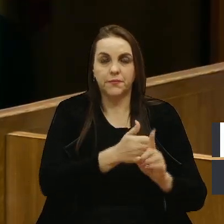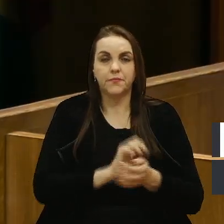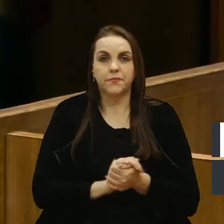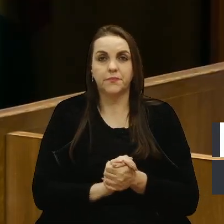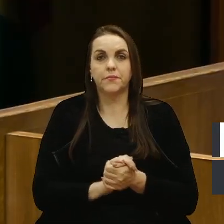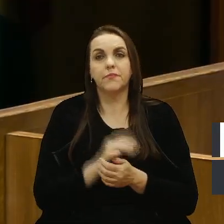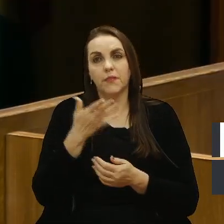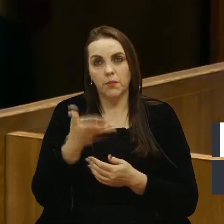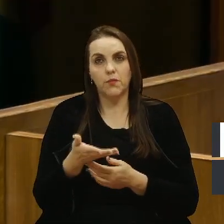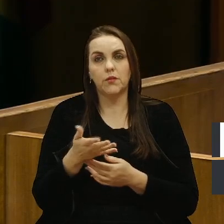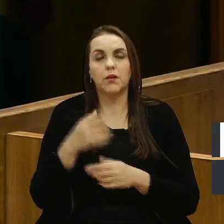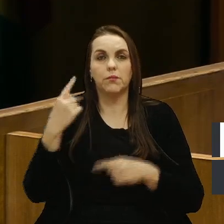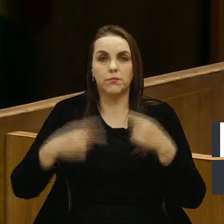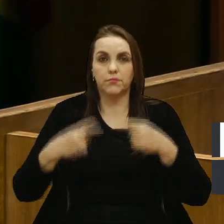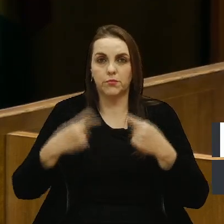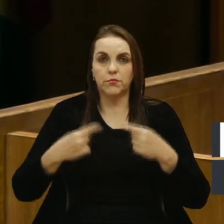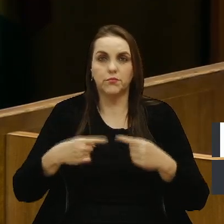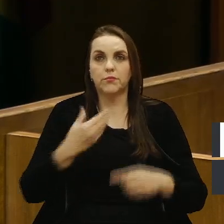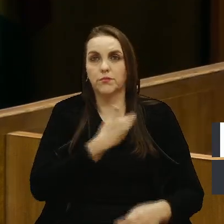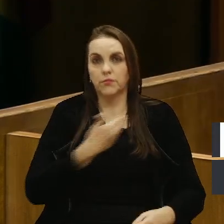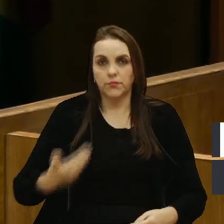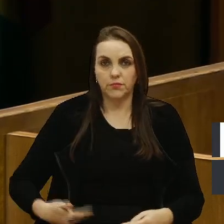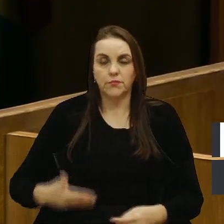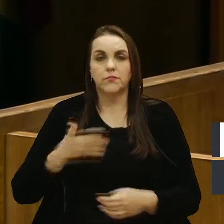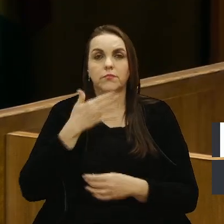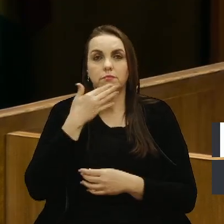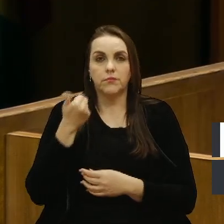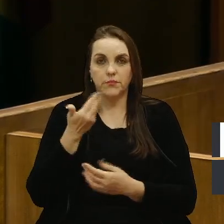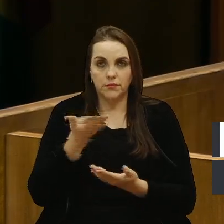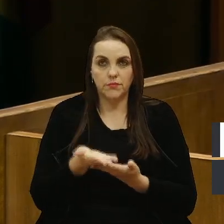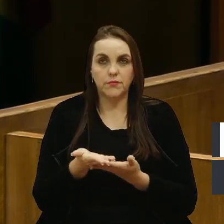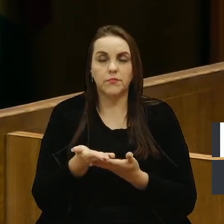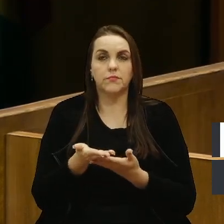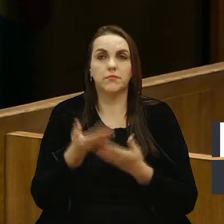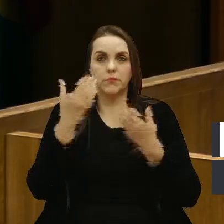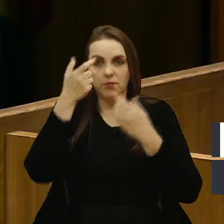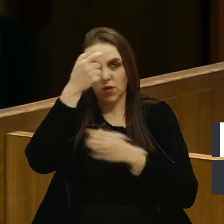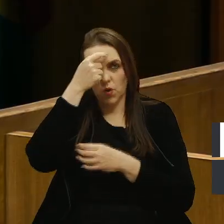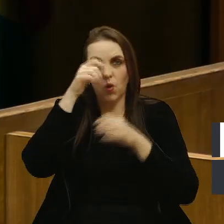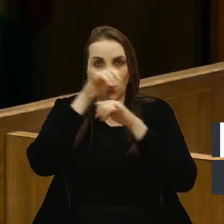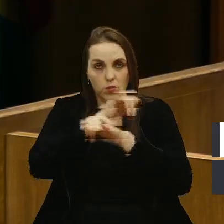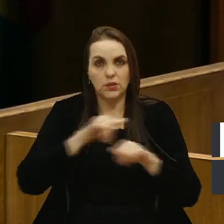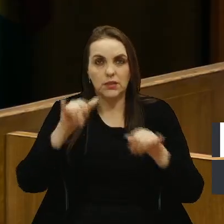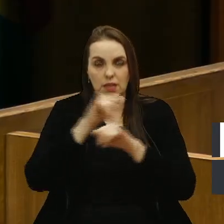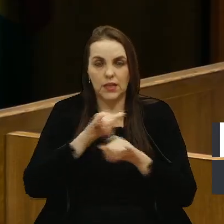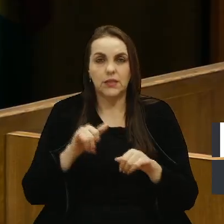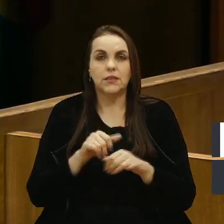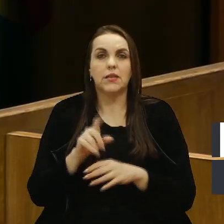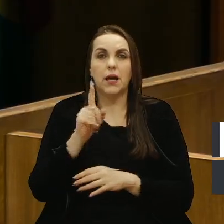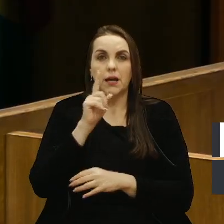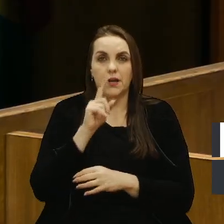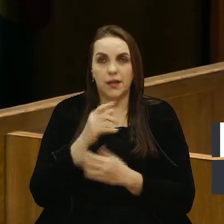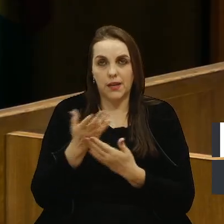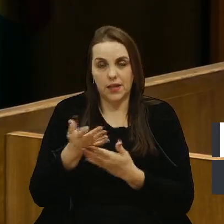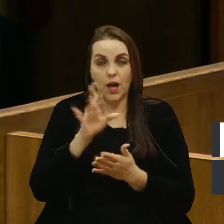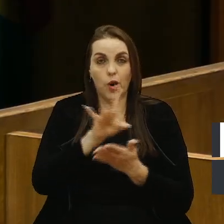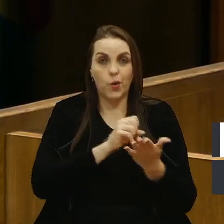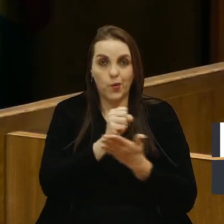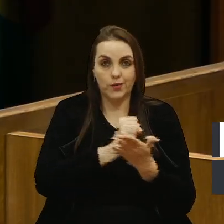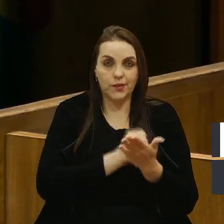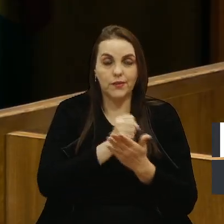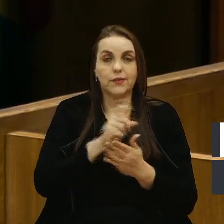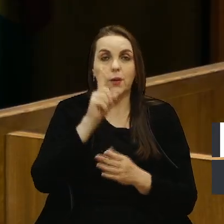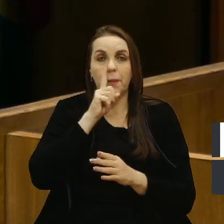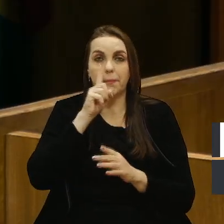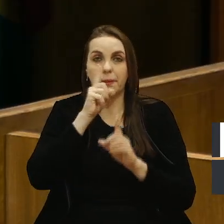políticas públicas para favorecer, né, para tentar conscientizar as pessoas também sobre a contratação das mães atípicas, que